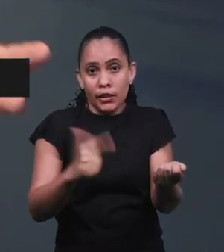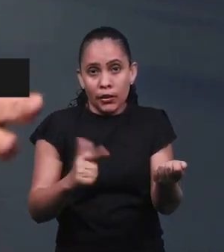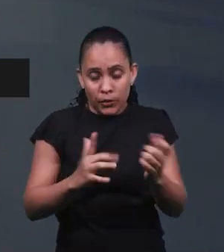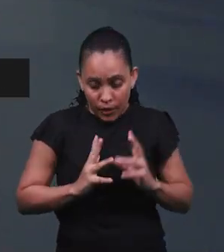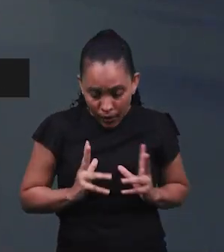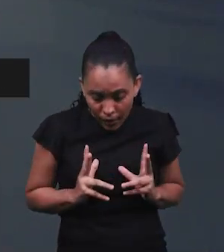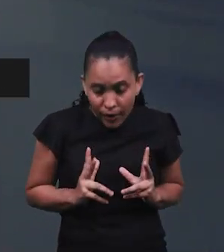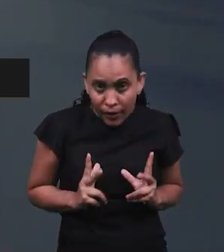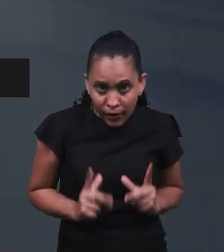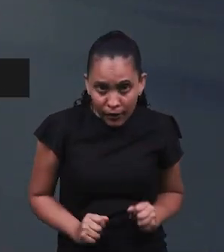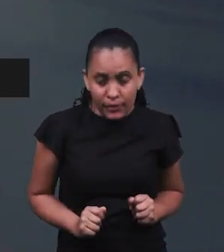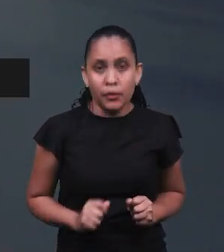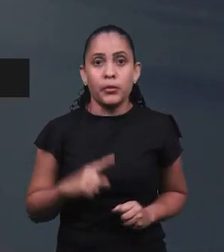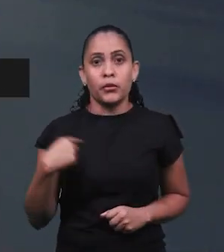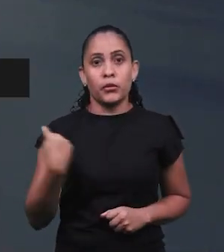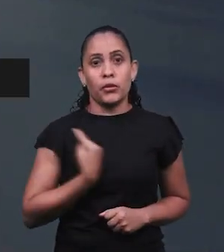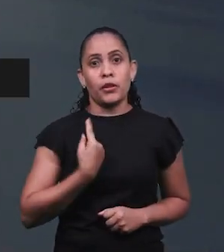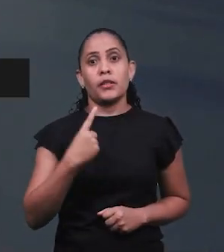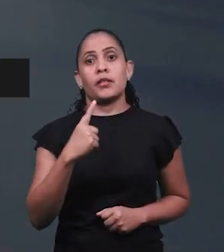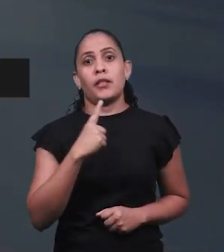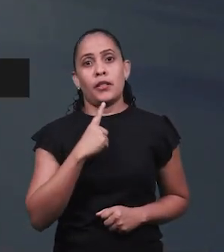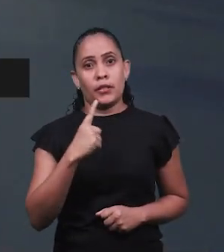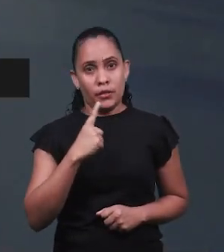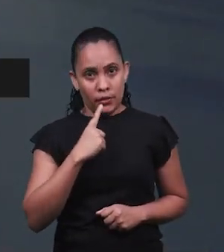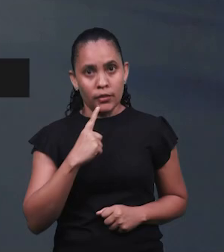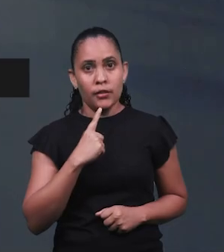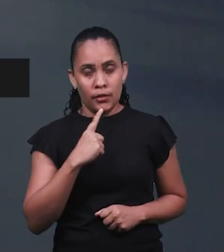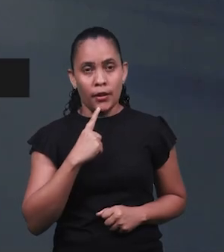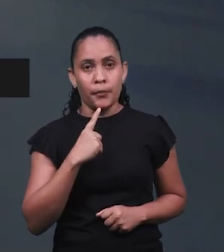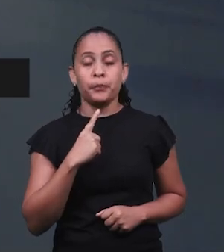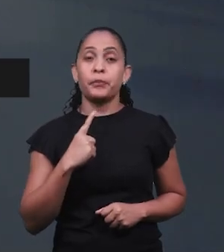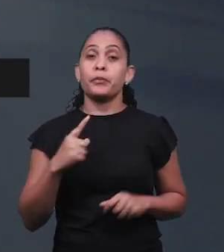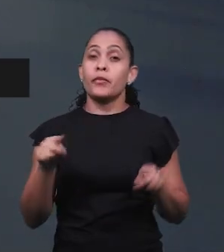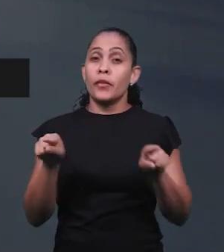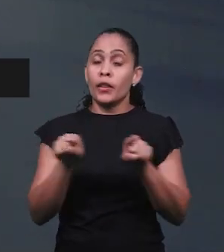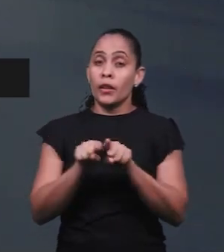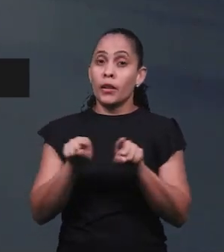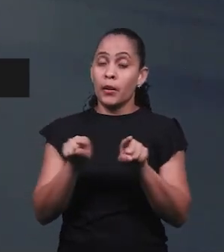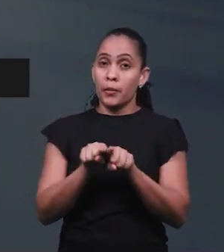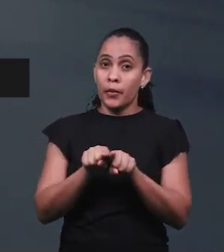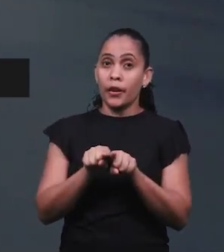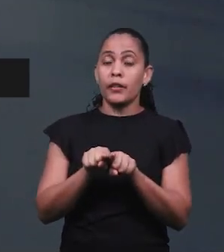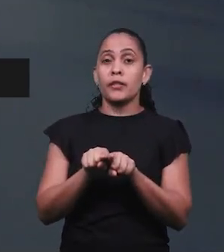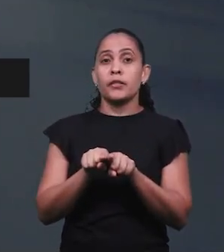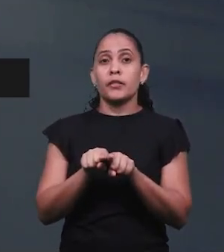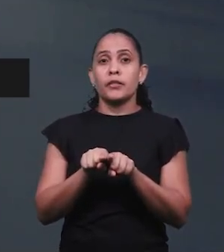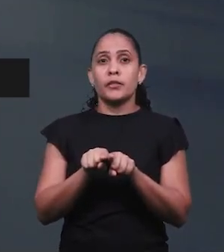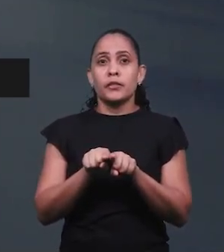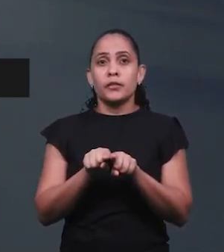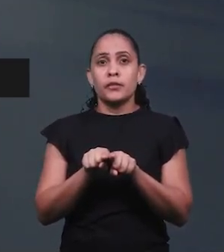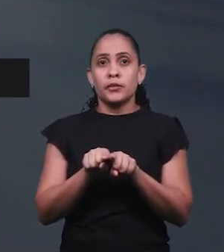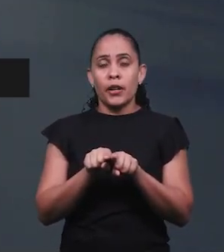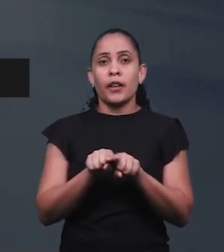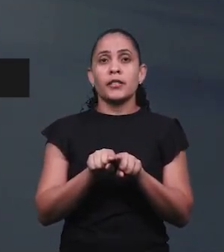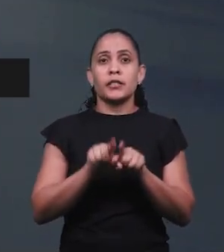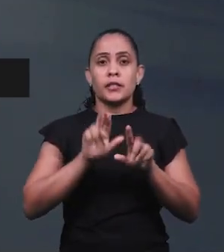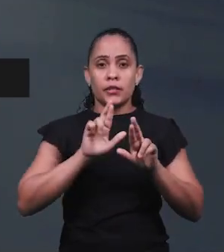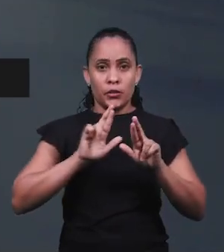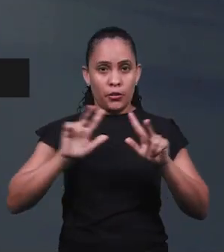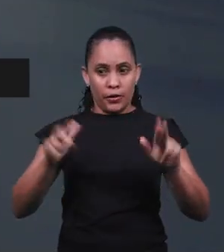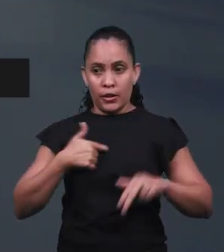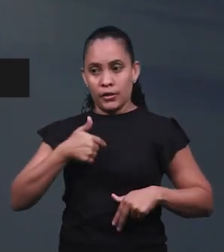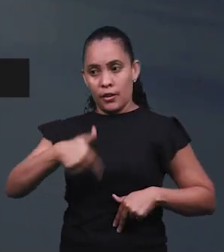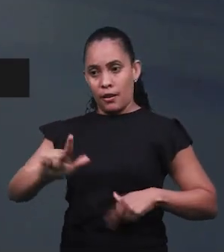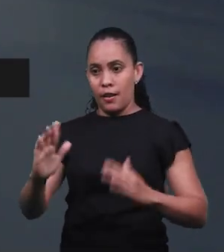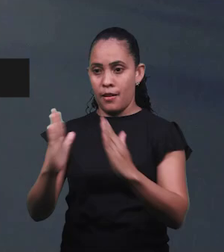que todos nós temos, que é uma membrana fisiológica e que também faz essa mesma troca que esse capilar industrializado